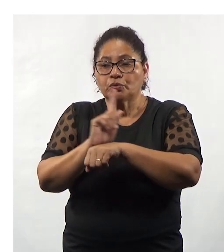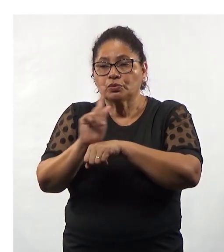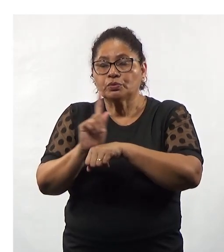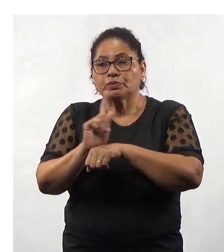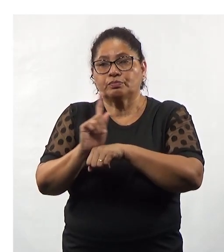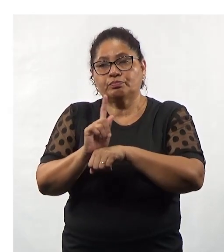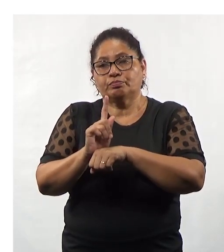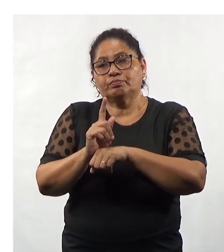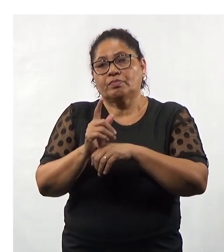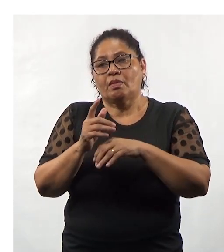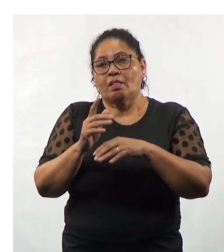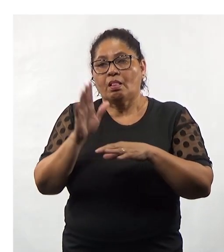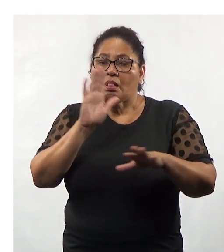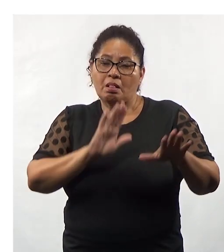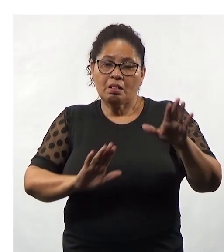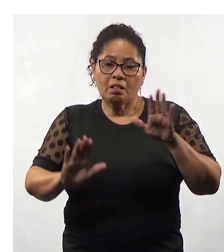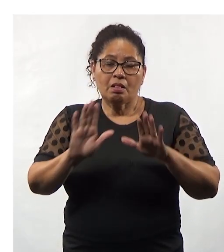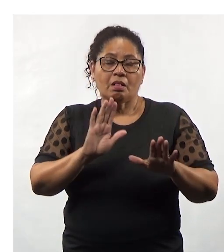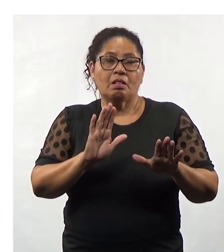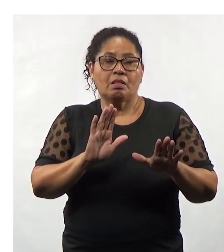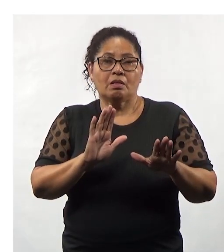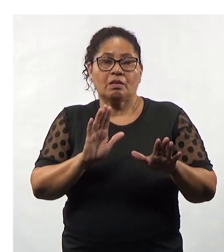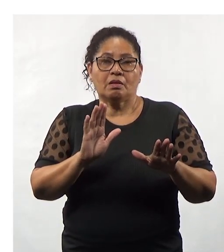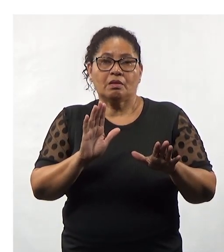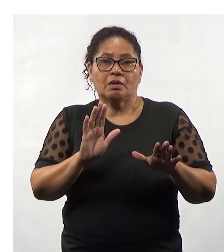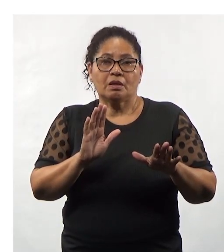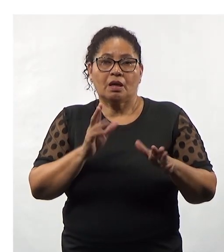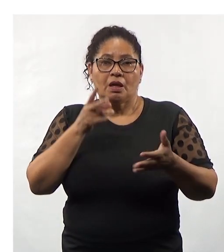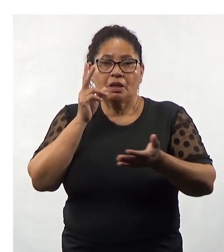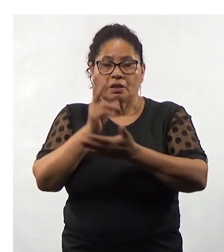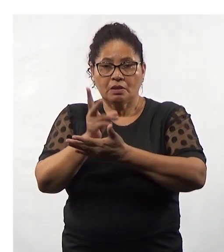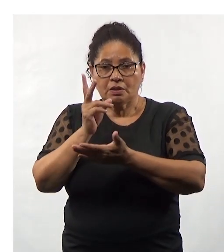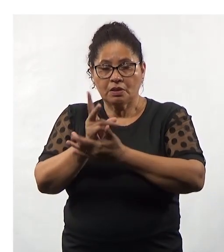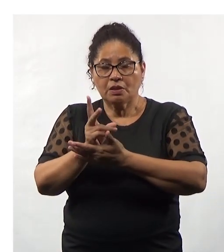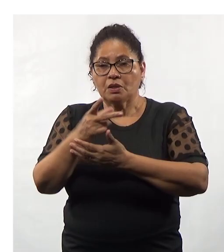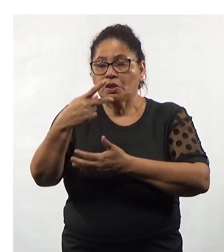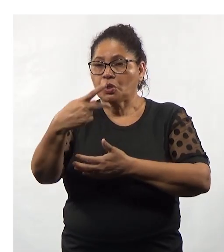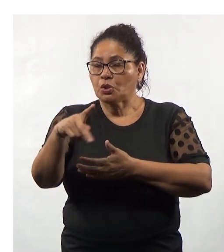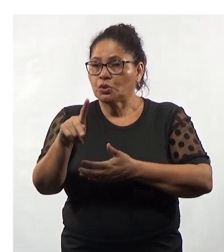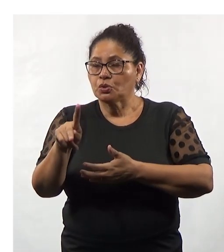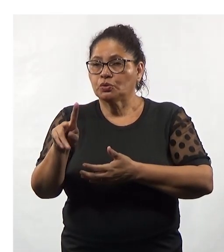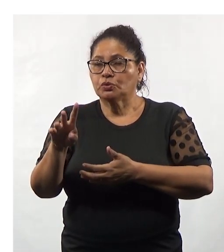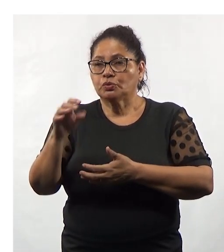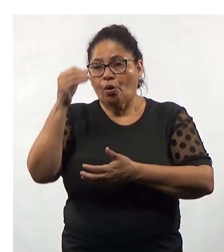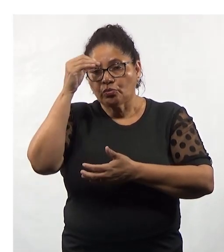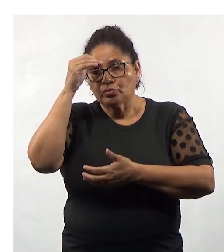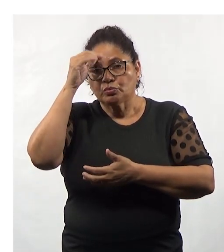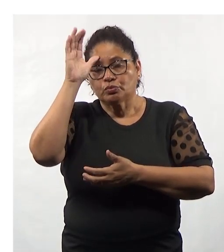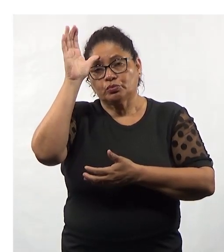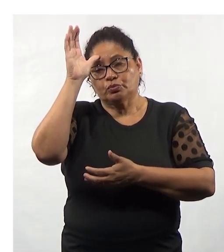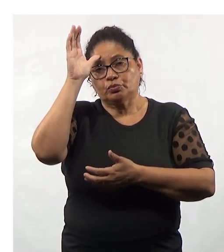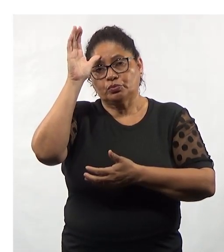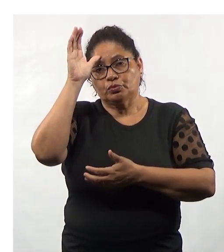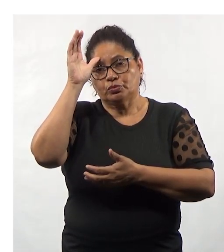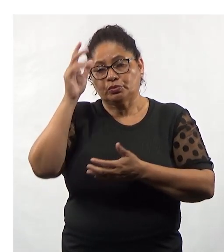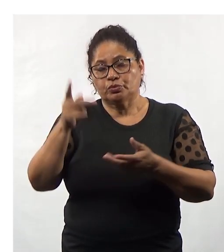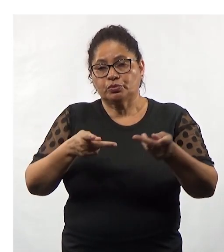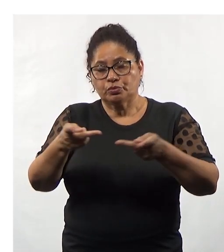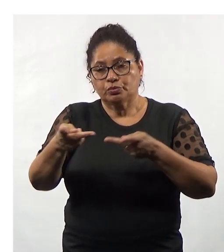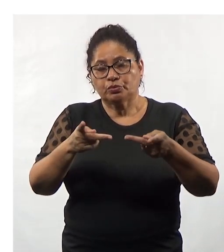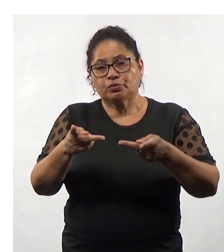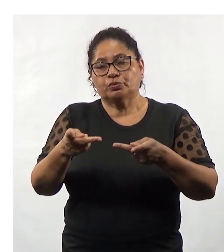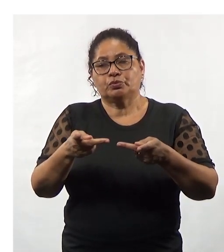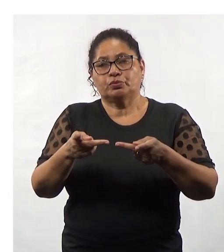gerenciamento conforme ele avança nesse seu conhecimento sobre gestão de